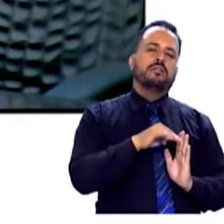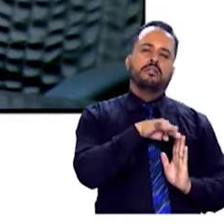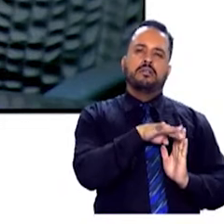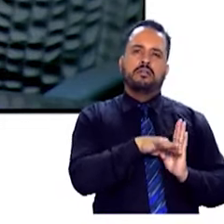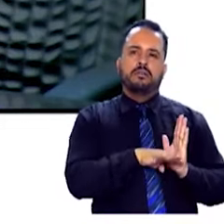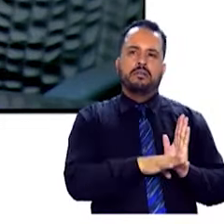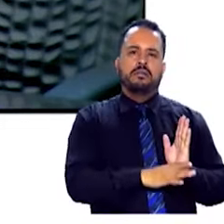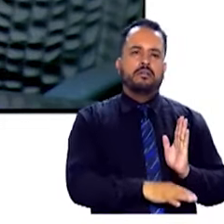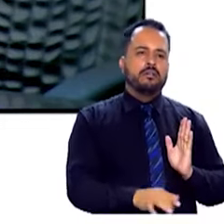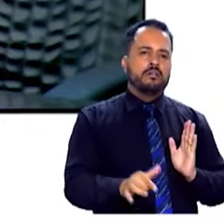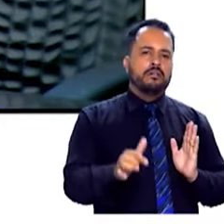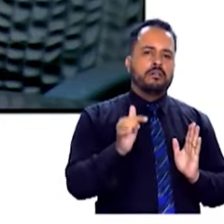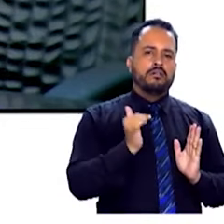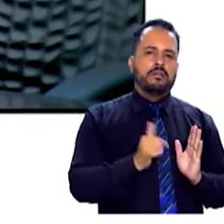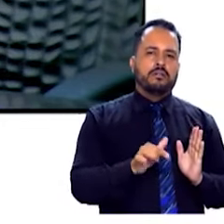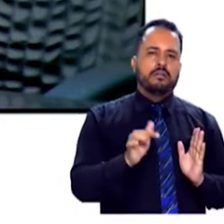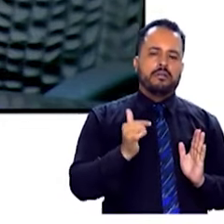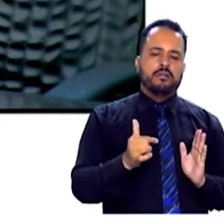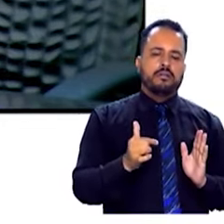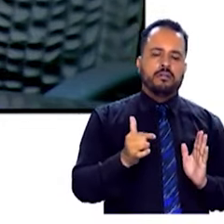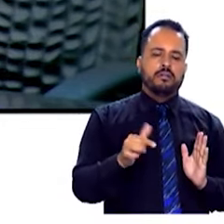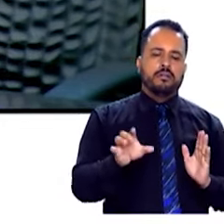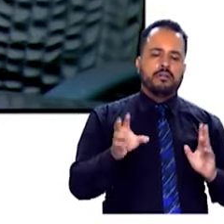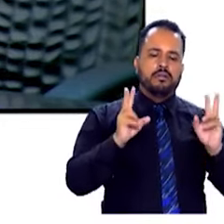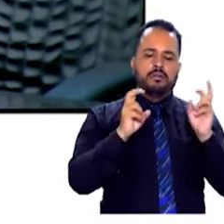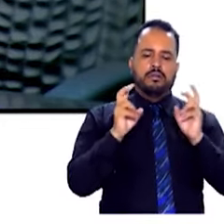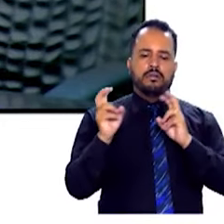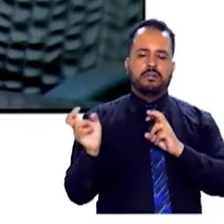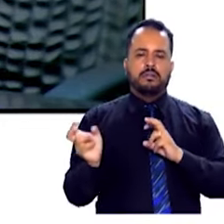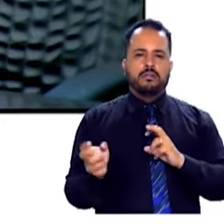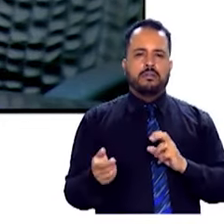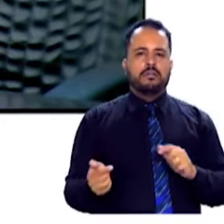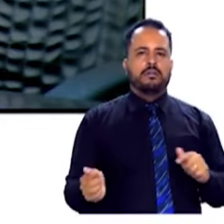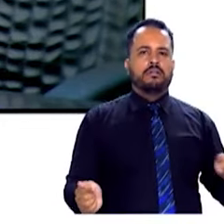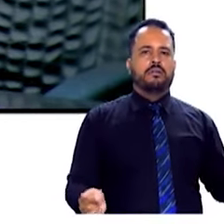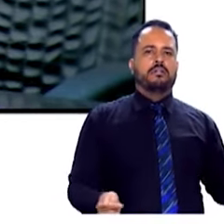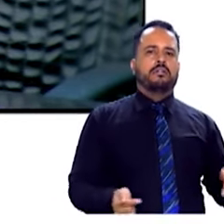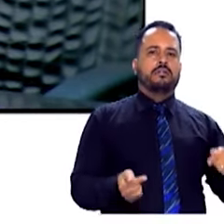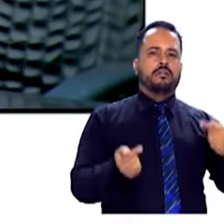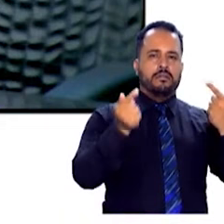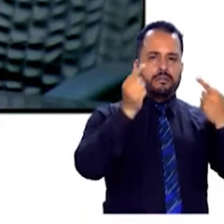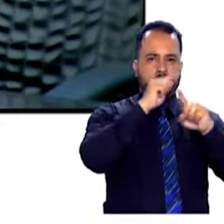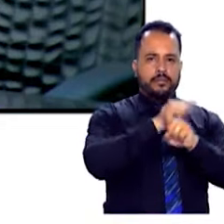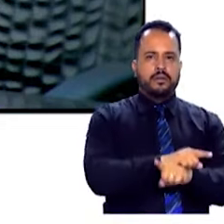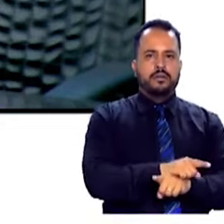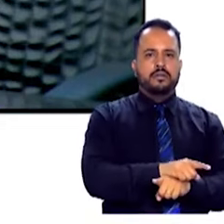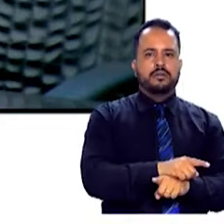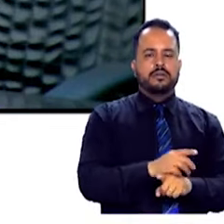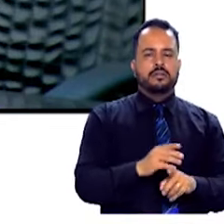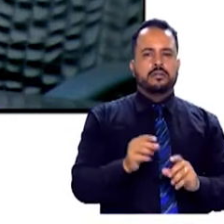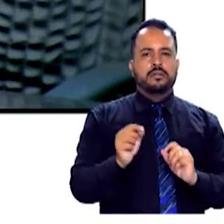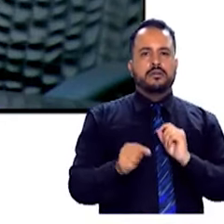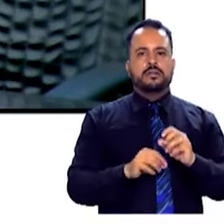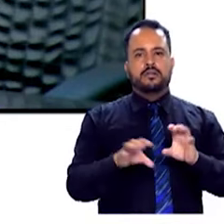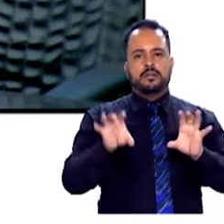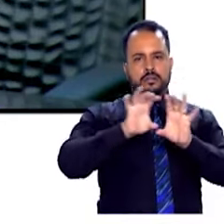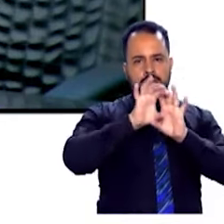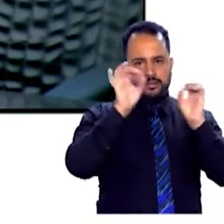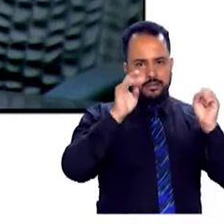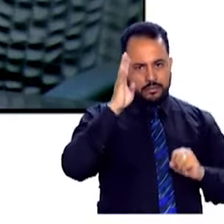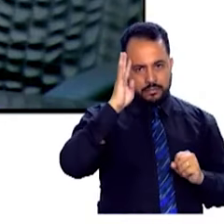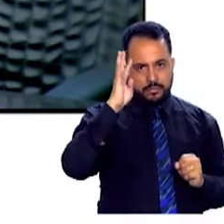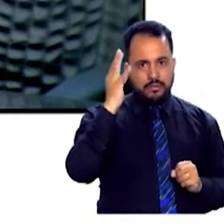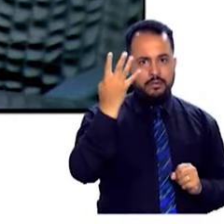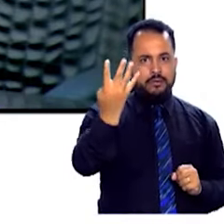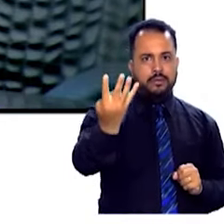se se enfim eh interpondo né no meio do caminho e o Supremo chegou a esse resultado de hoje eh mas não